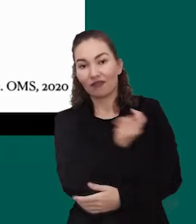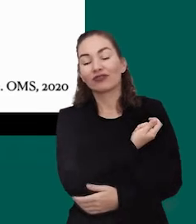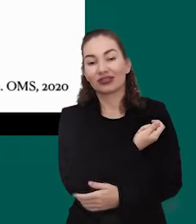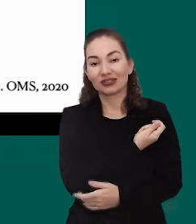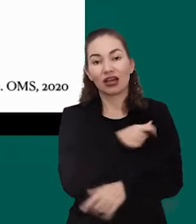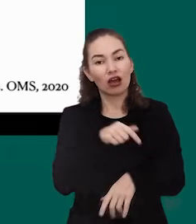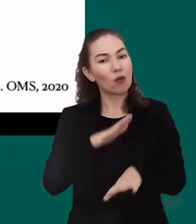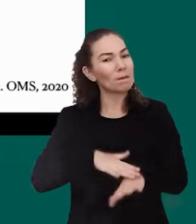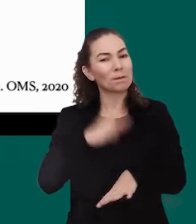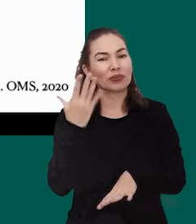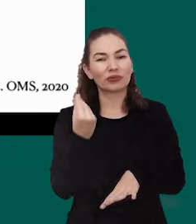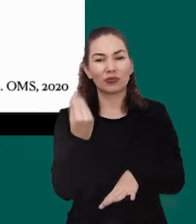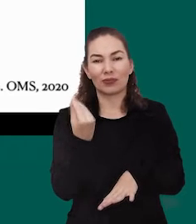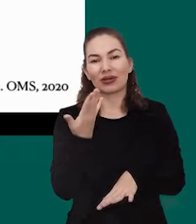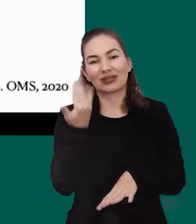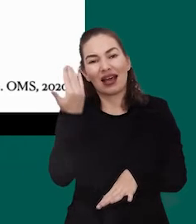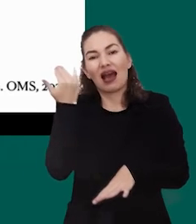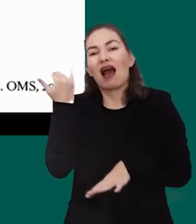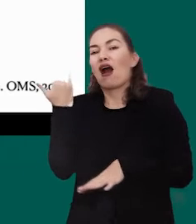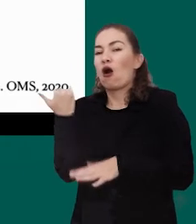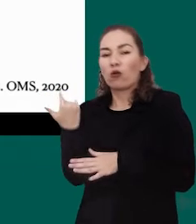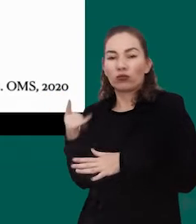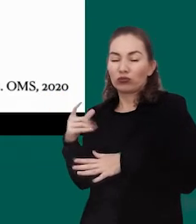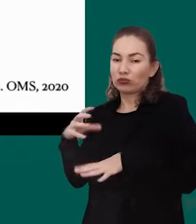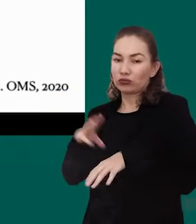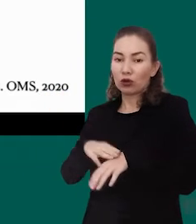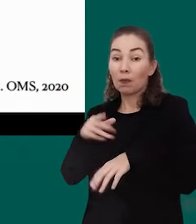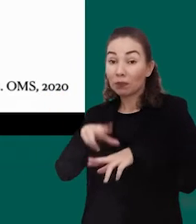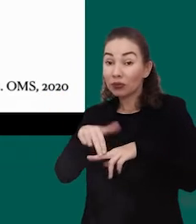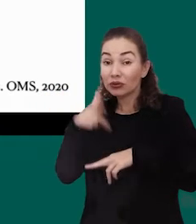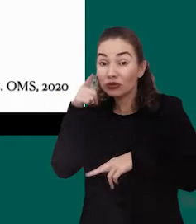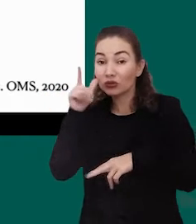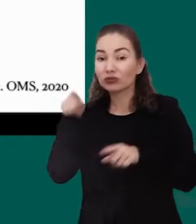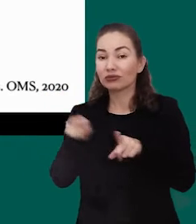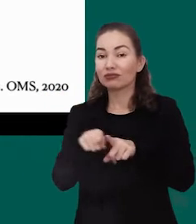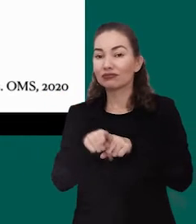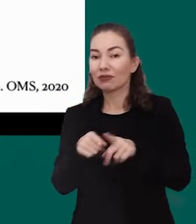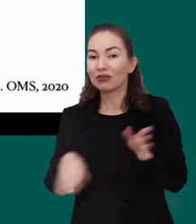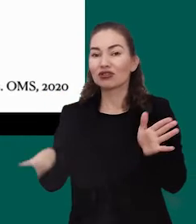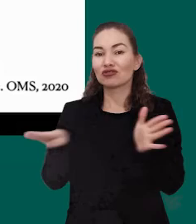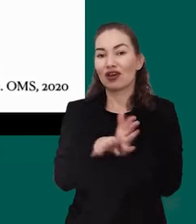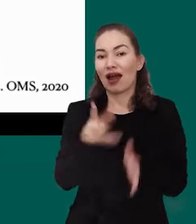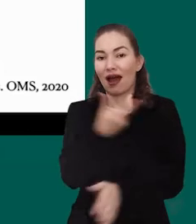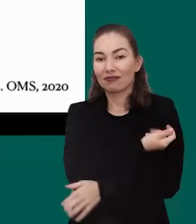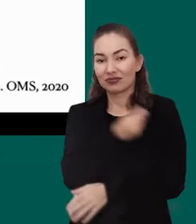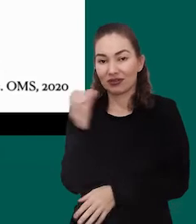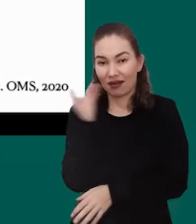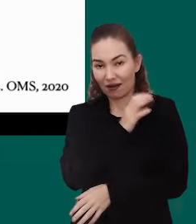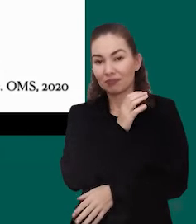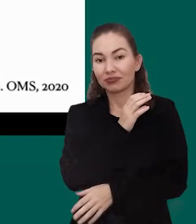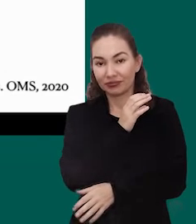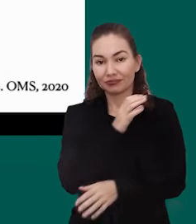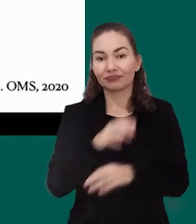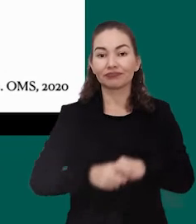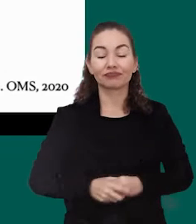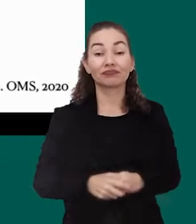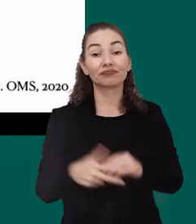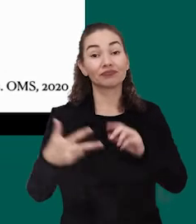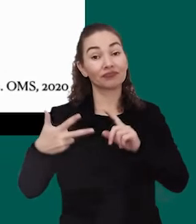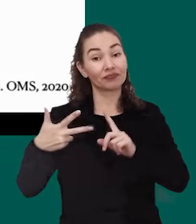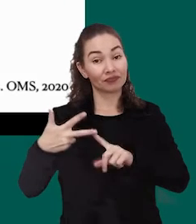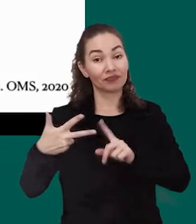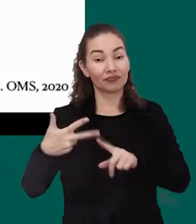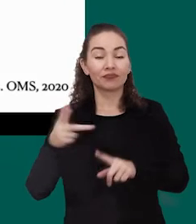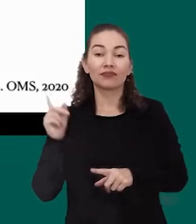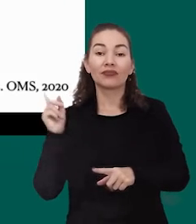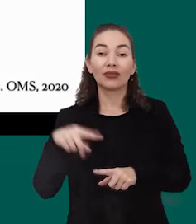muito mais rápido do que costumava ser, por isso também a gente conseguiu chegar em vacinação rapidamente. Terceira etapa é a